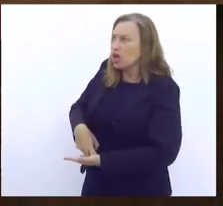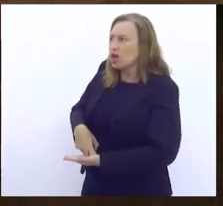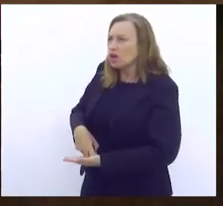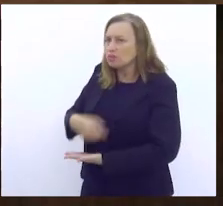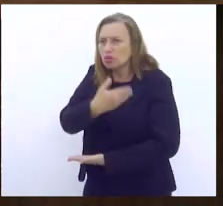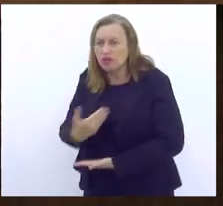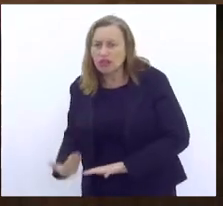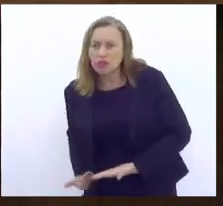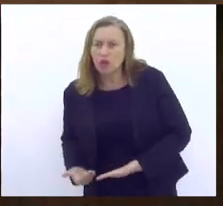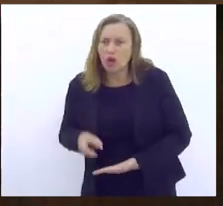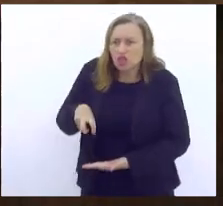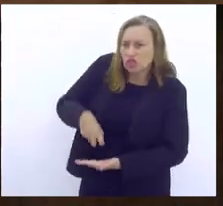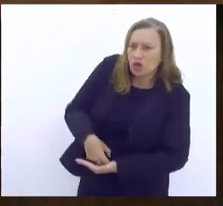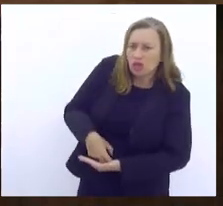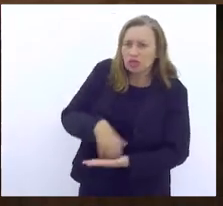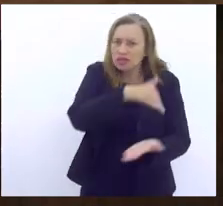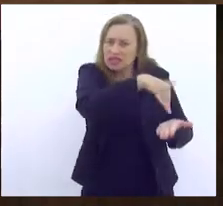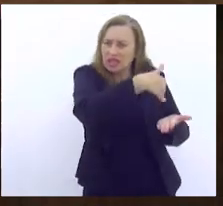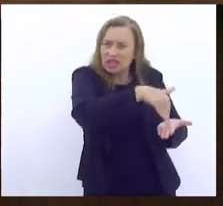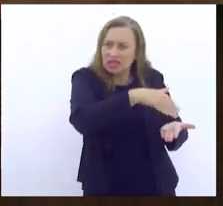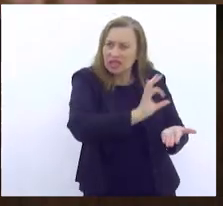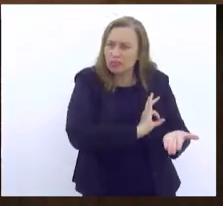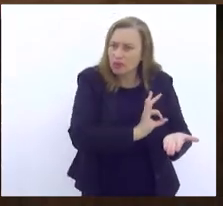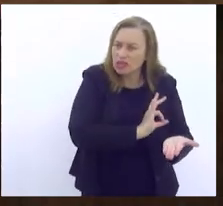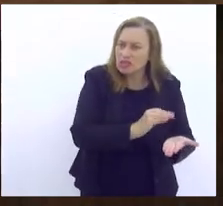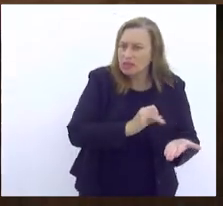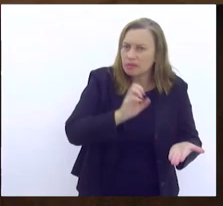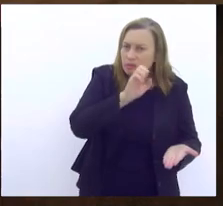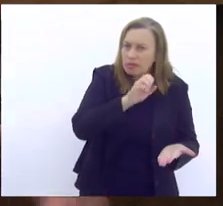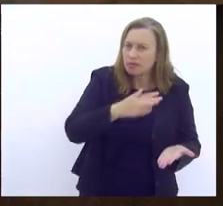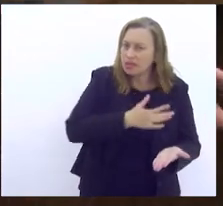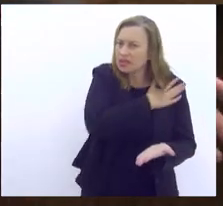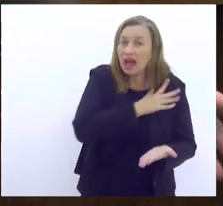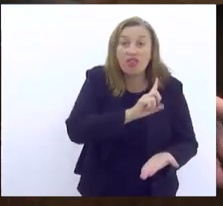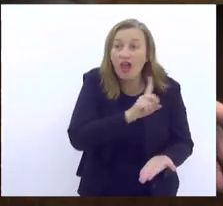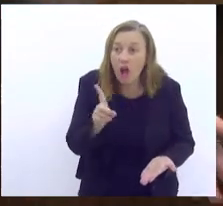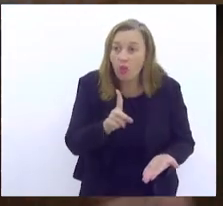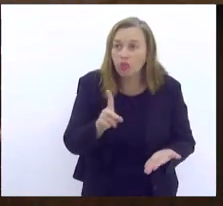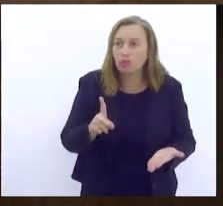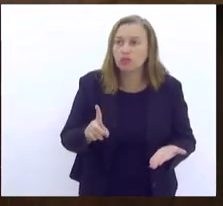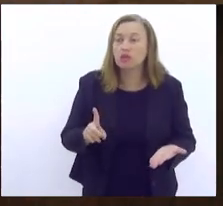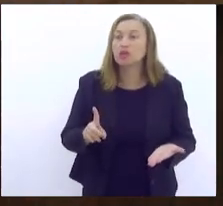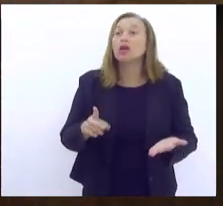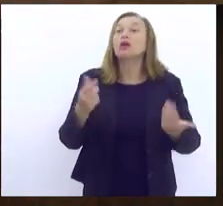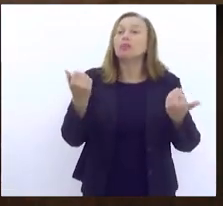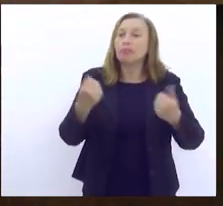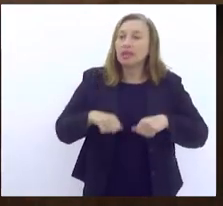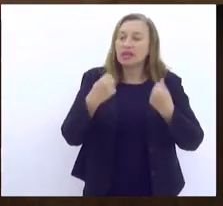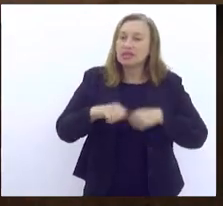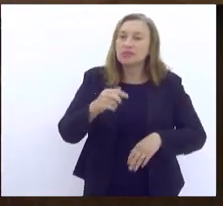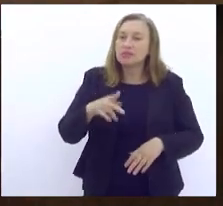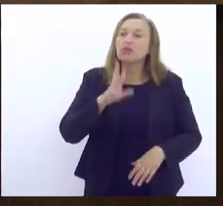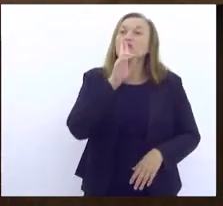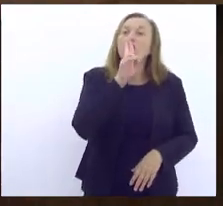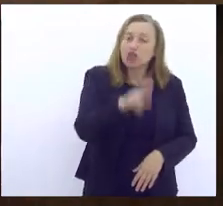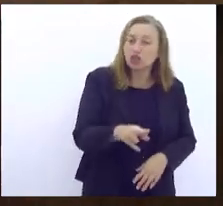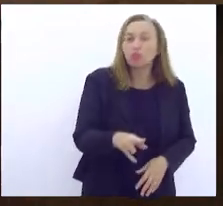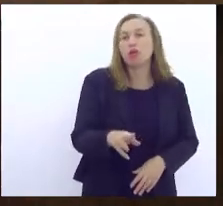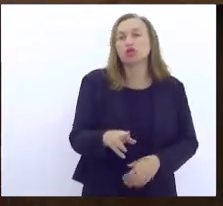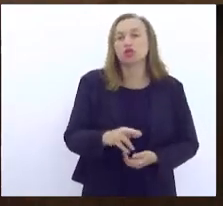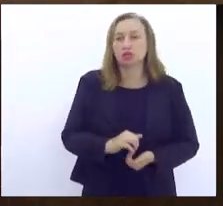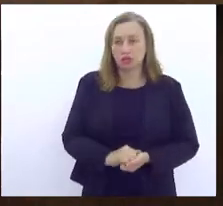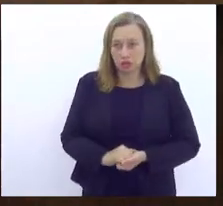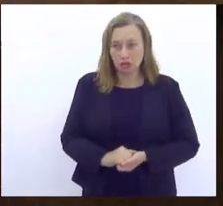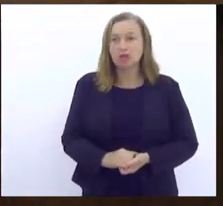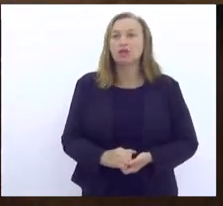para o secretário de Polícia Civil? Para o secretário da Segurança da Polícia Militar? Não! Nós temos que dar uma resposta. O